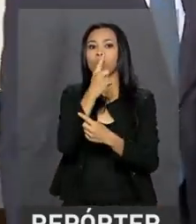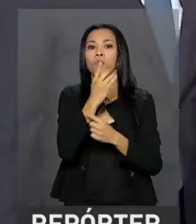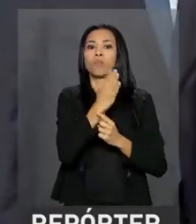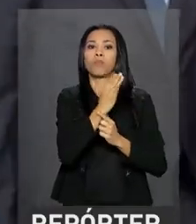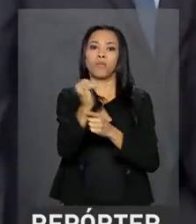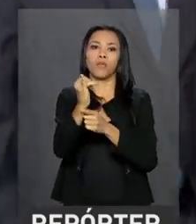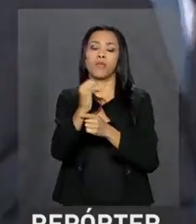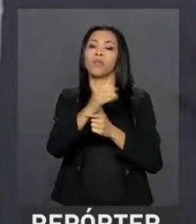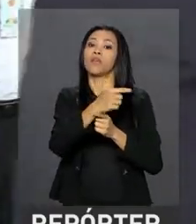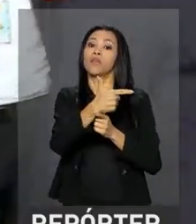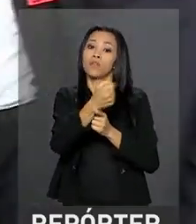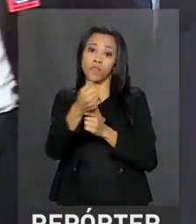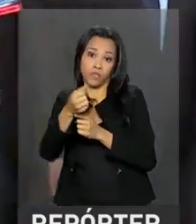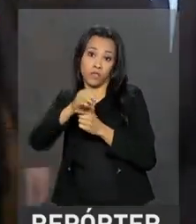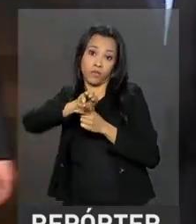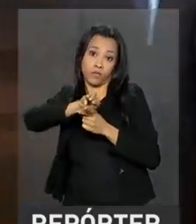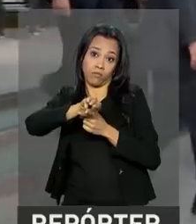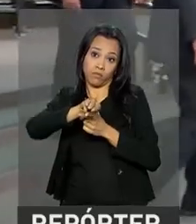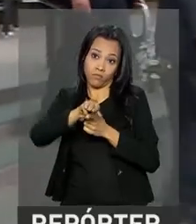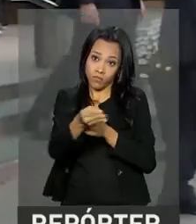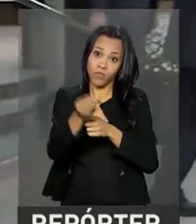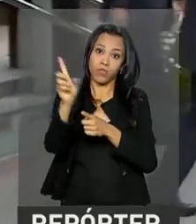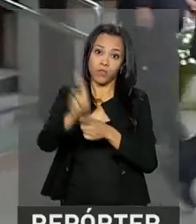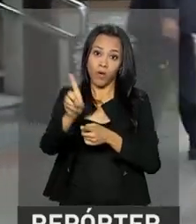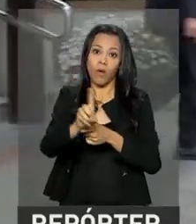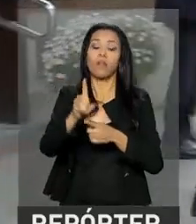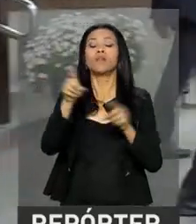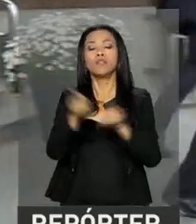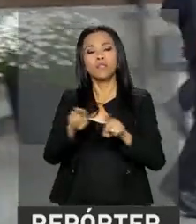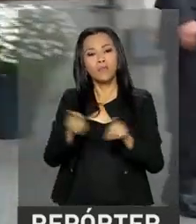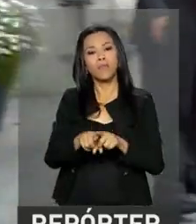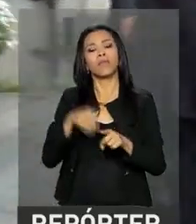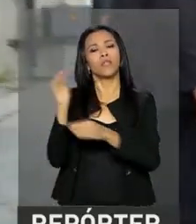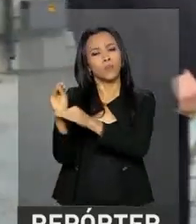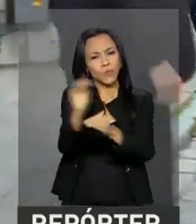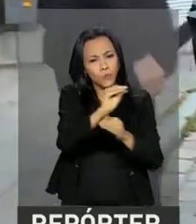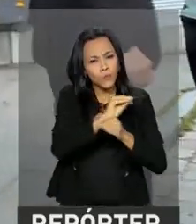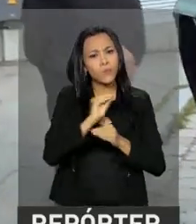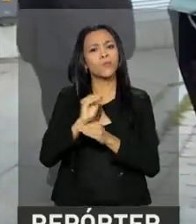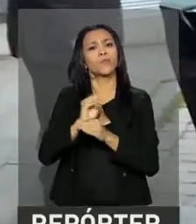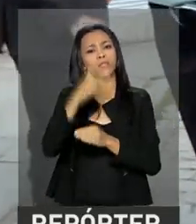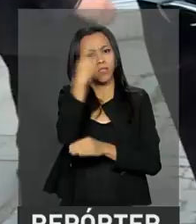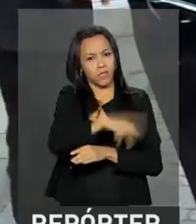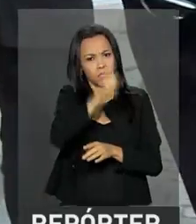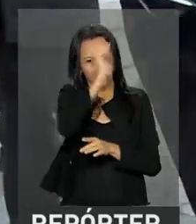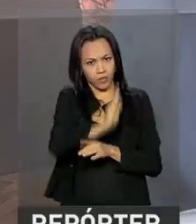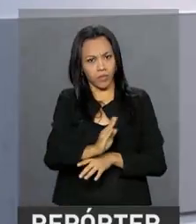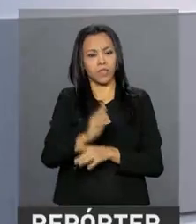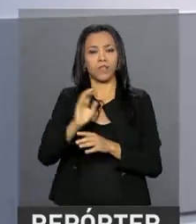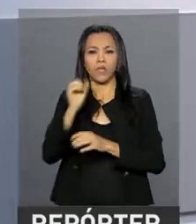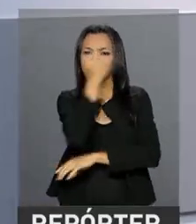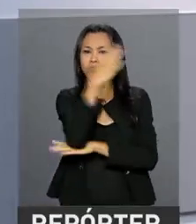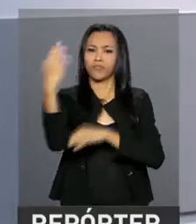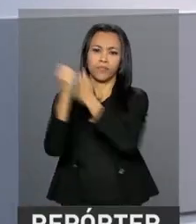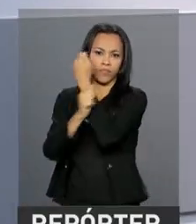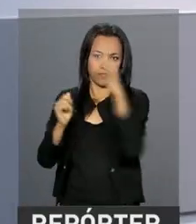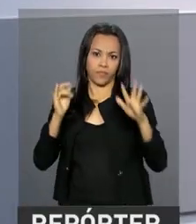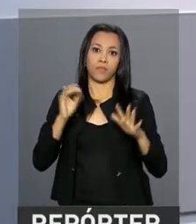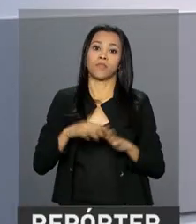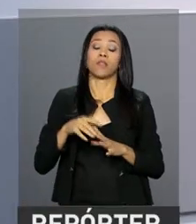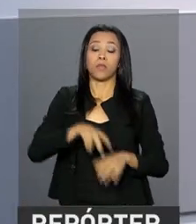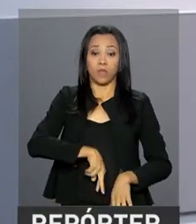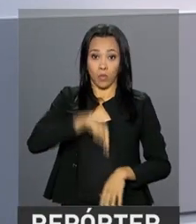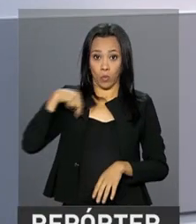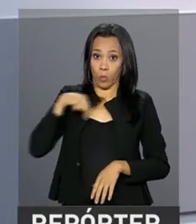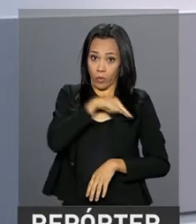dólares e os noruegueses ainda investem na preservação ambiental aqui no território brasileiro agora a pouco temer